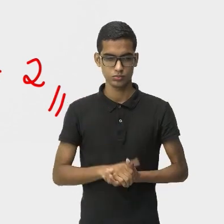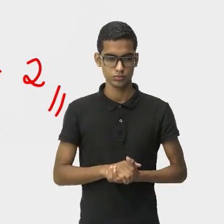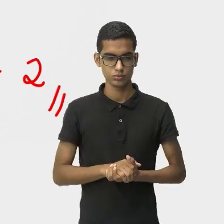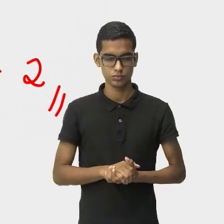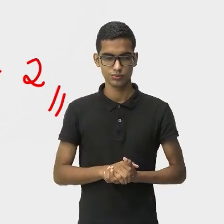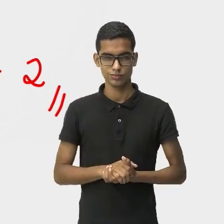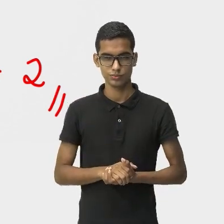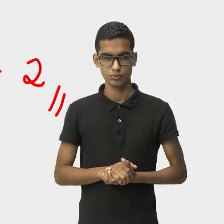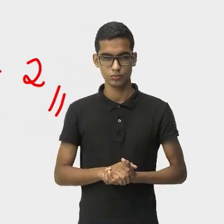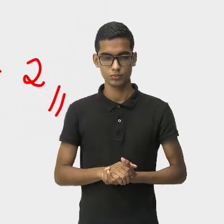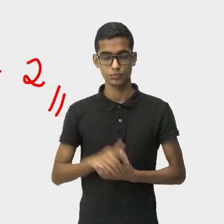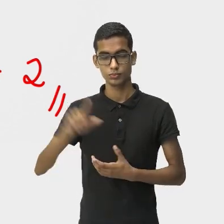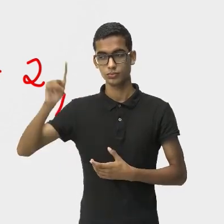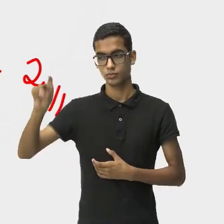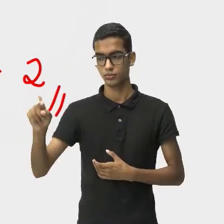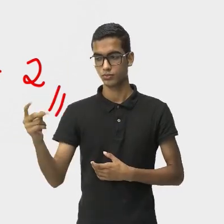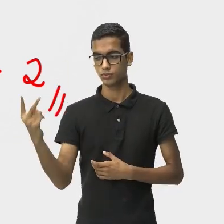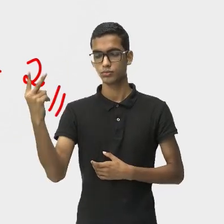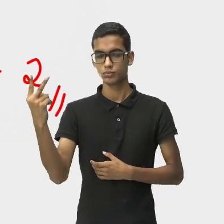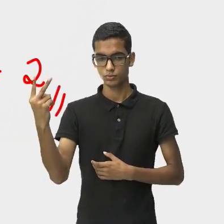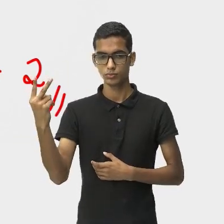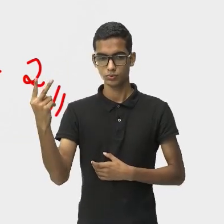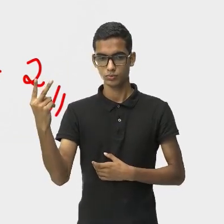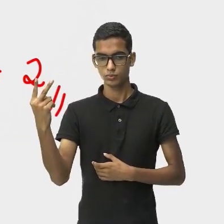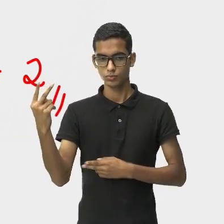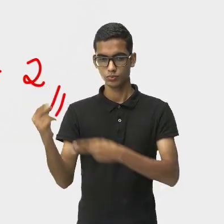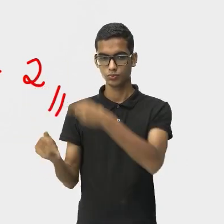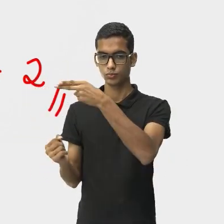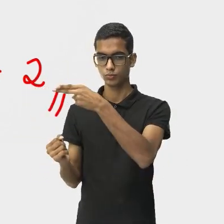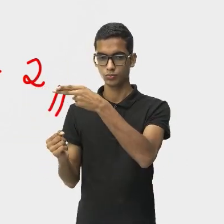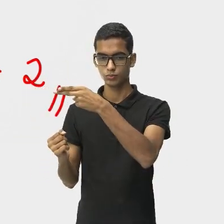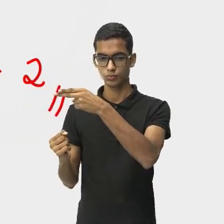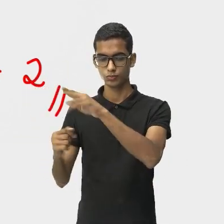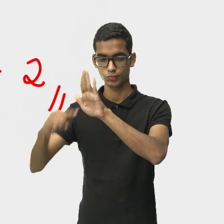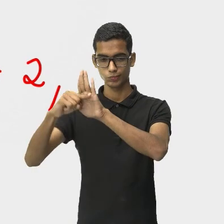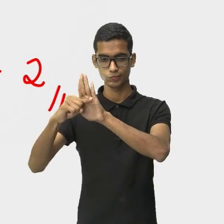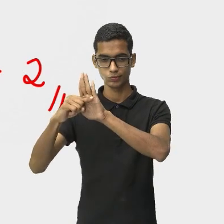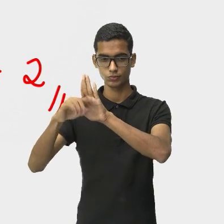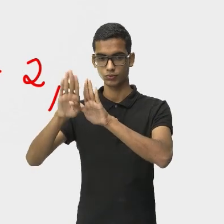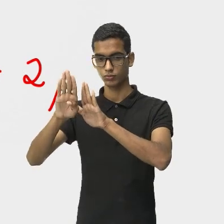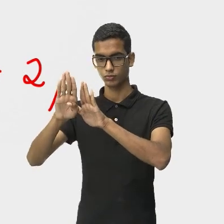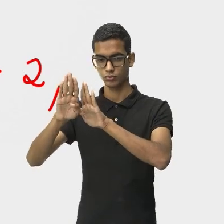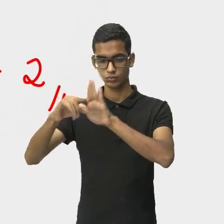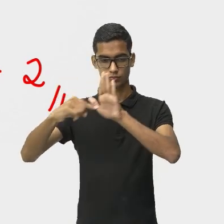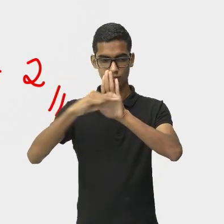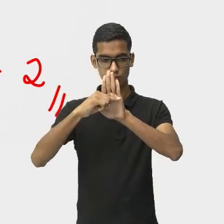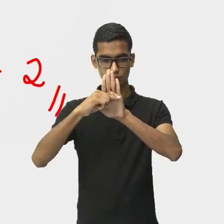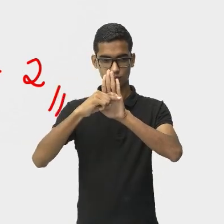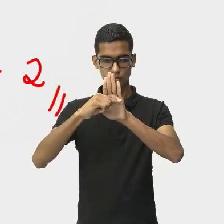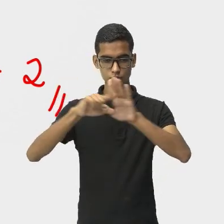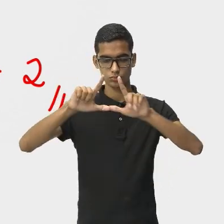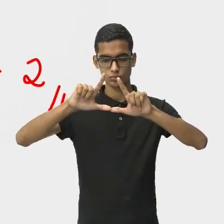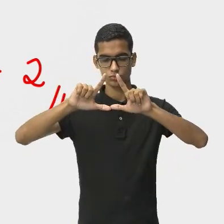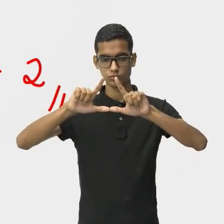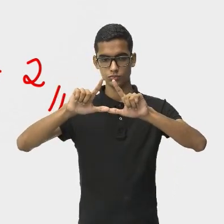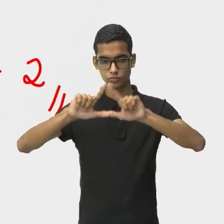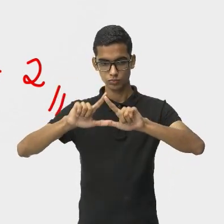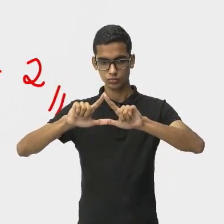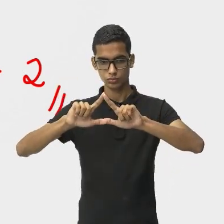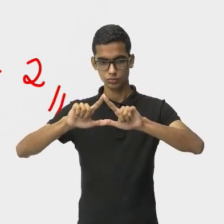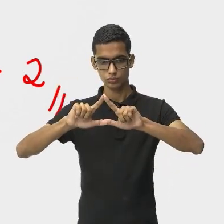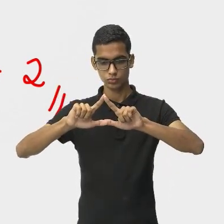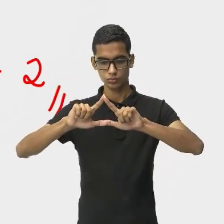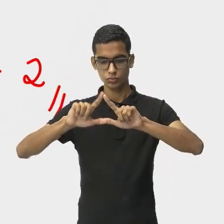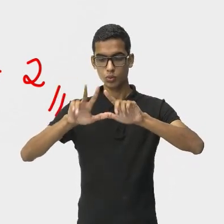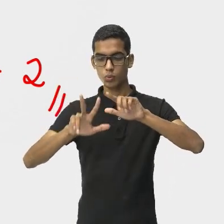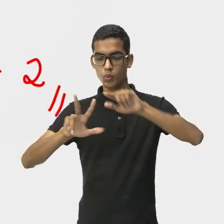é igual menos b, menos agora, tá? Raiz quadrada de delta sobre 2a.